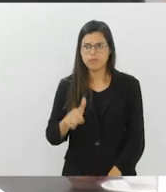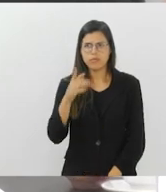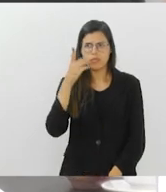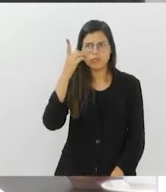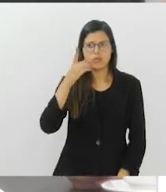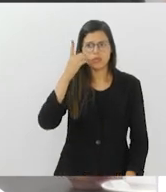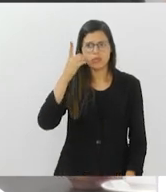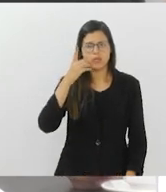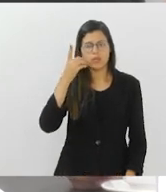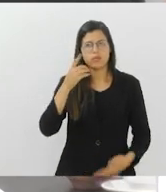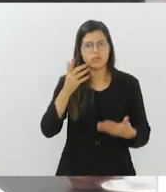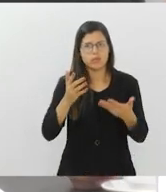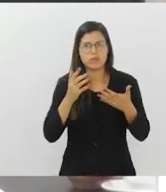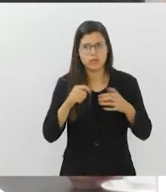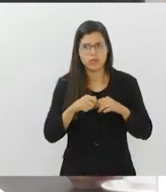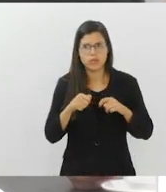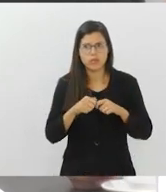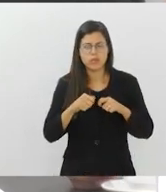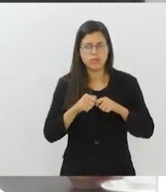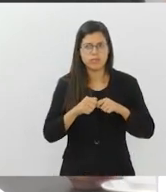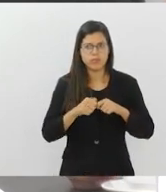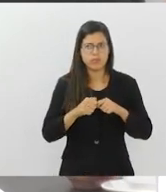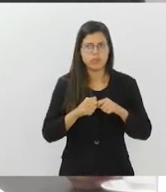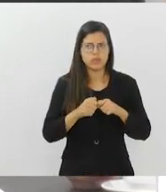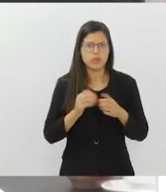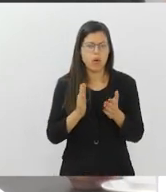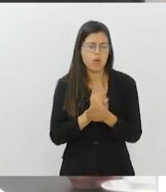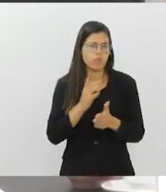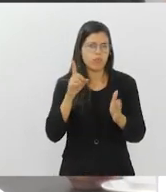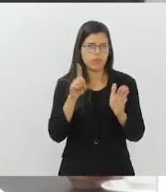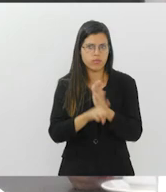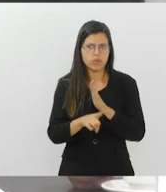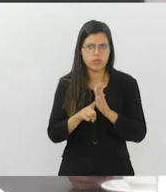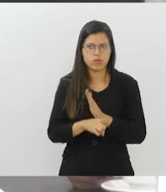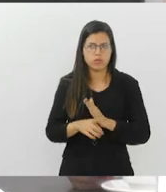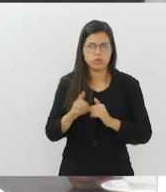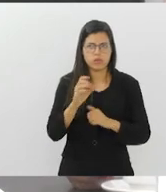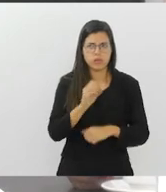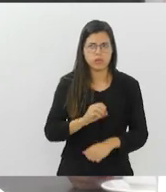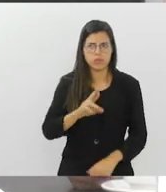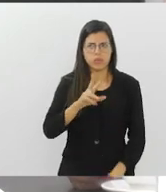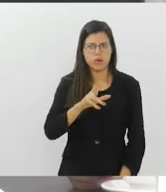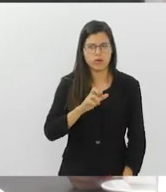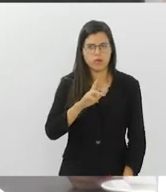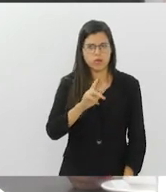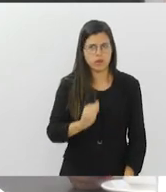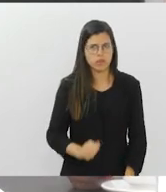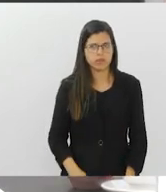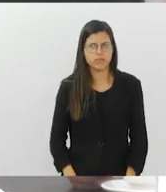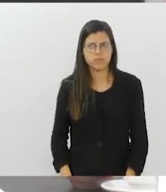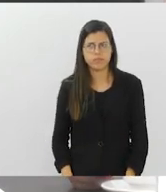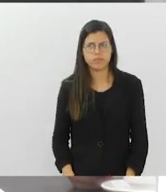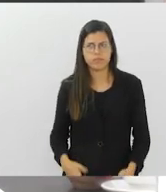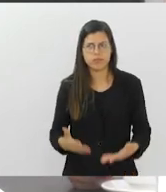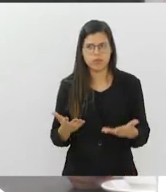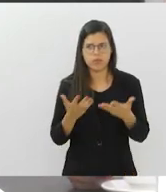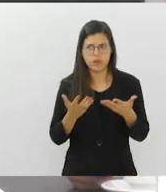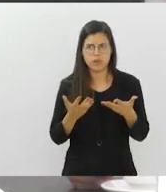fazer alguma indagação à doutora Vera? Então, gostaria